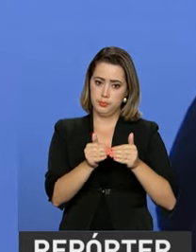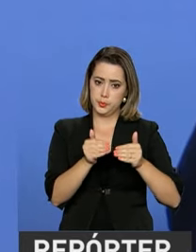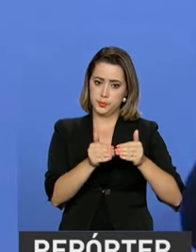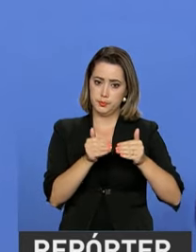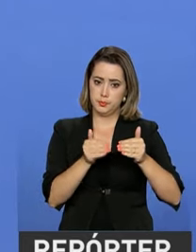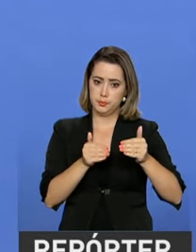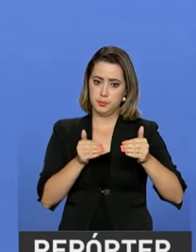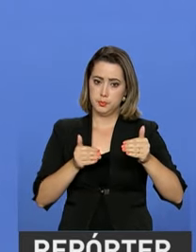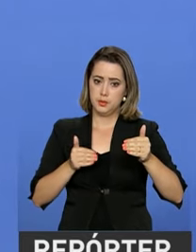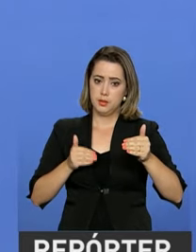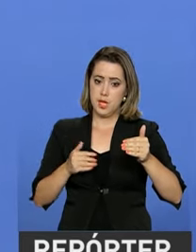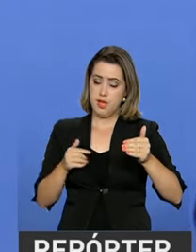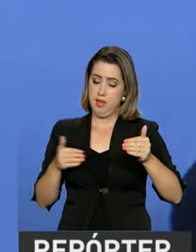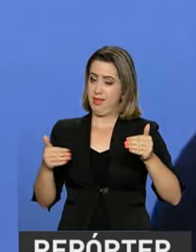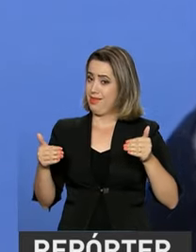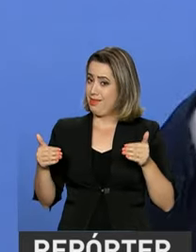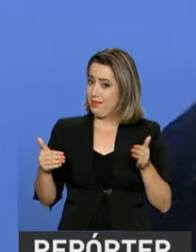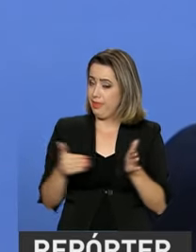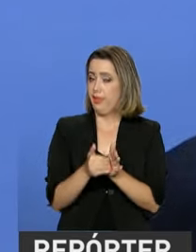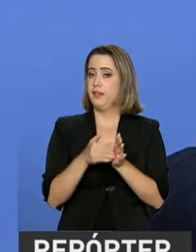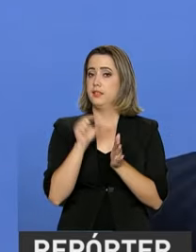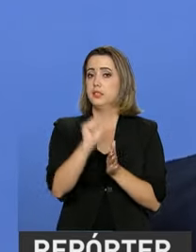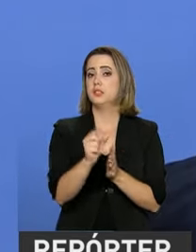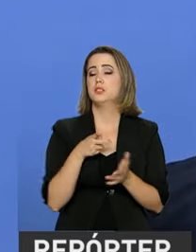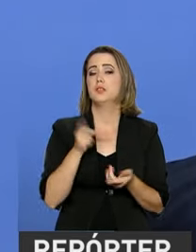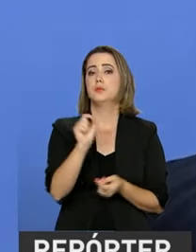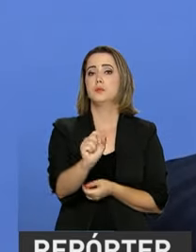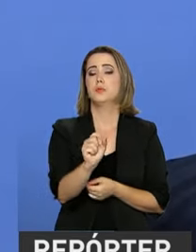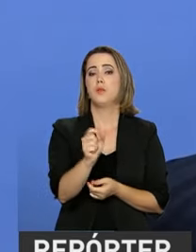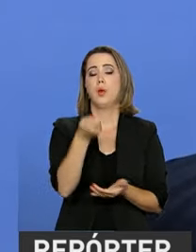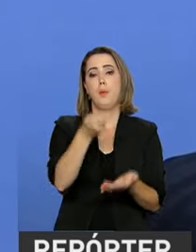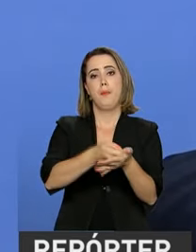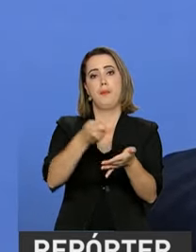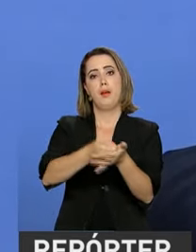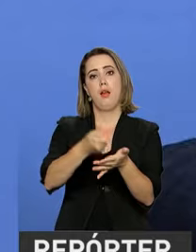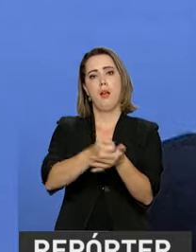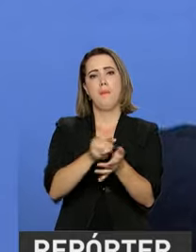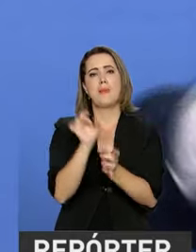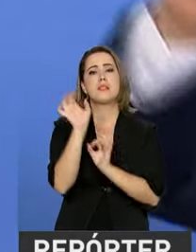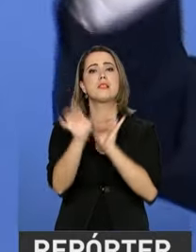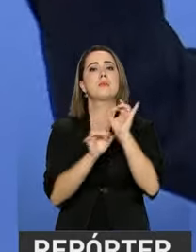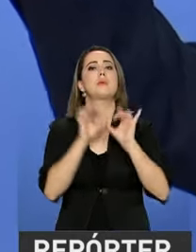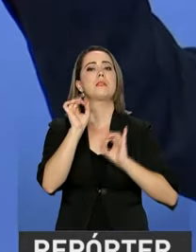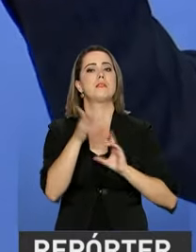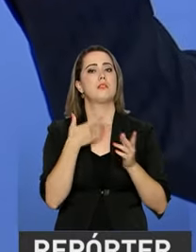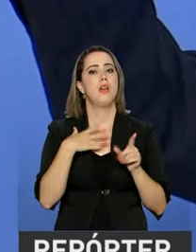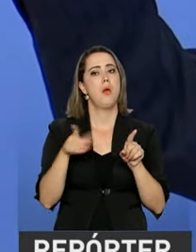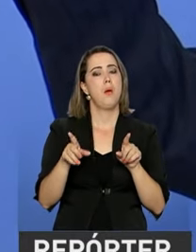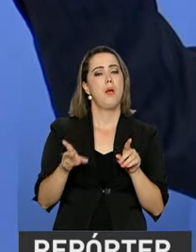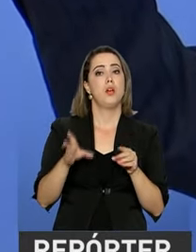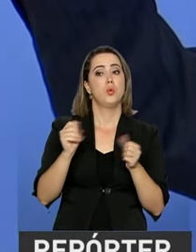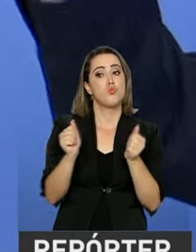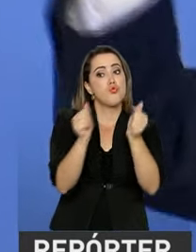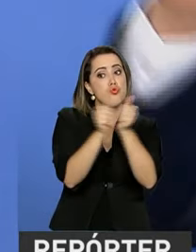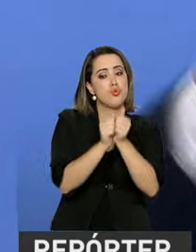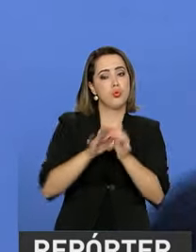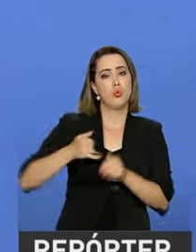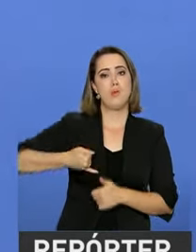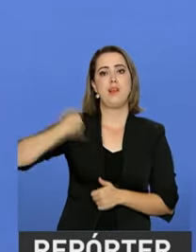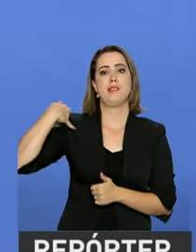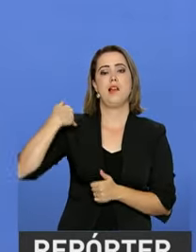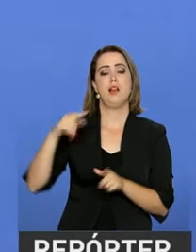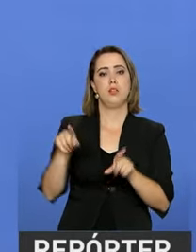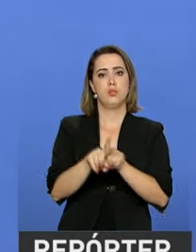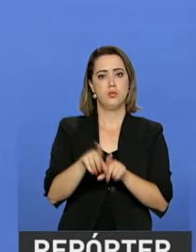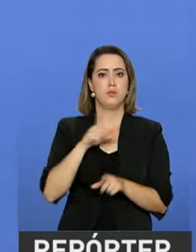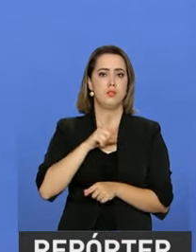Então até chega um ponto em que a aplicação do pedágio mais a idade que já subiu lá na frente